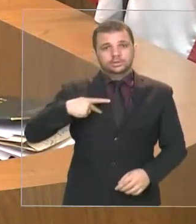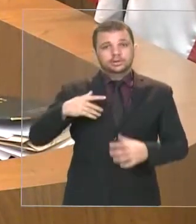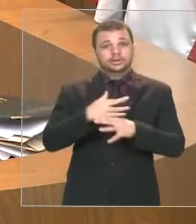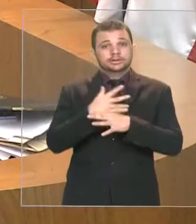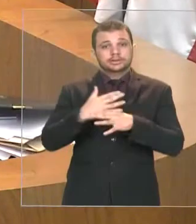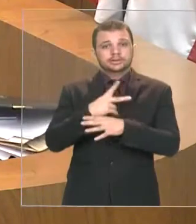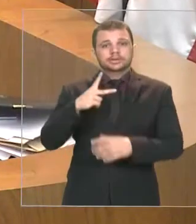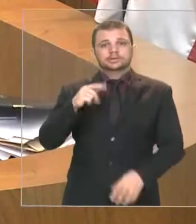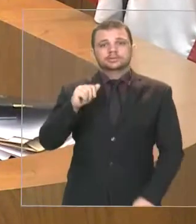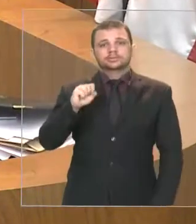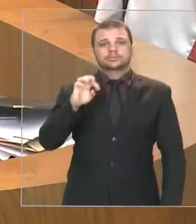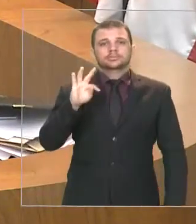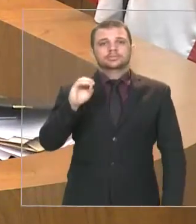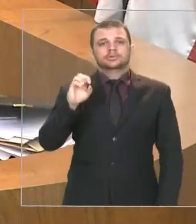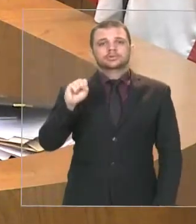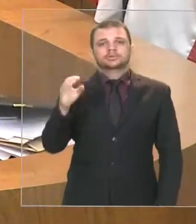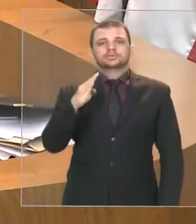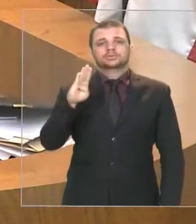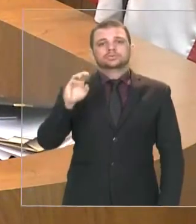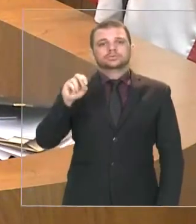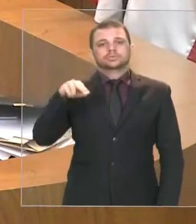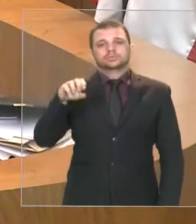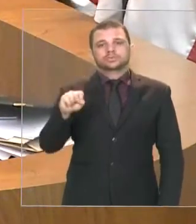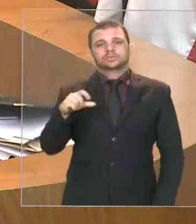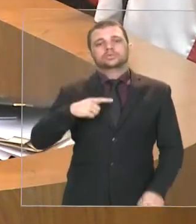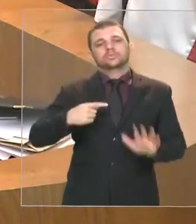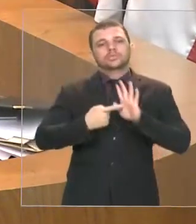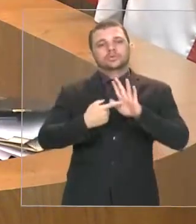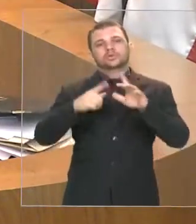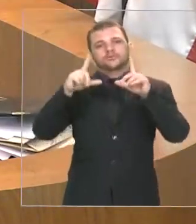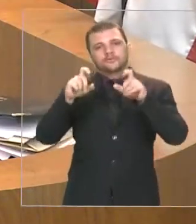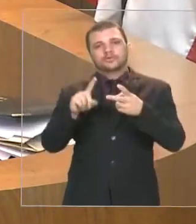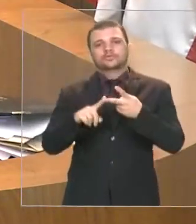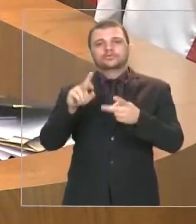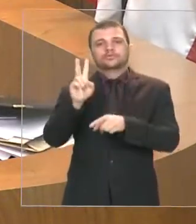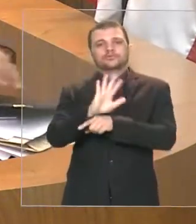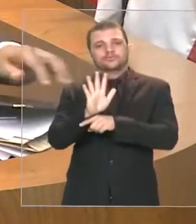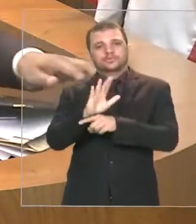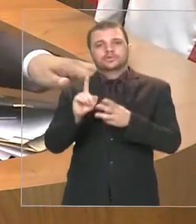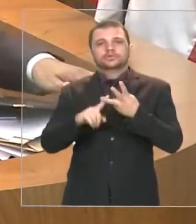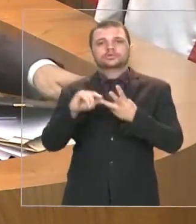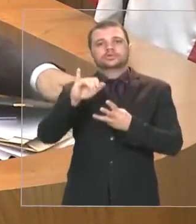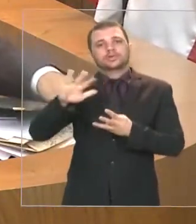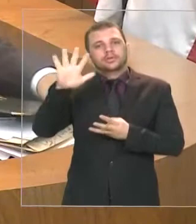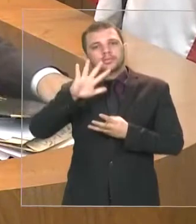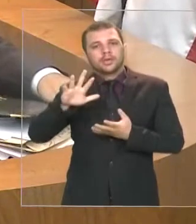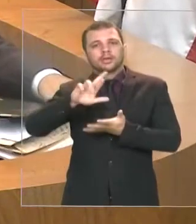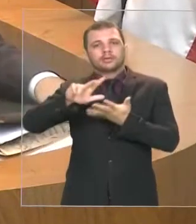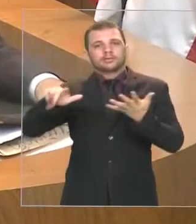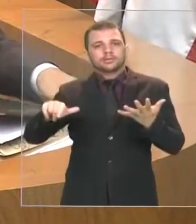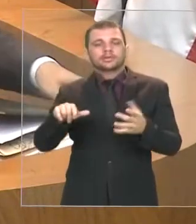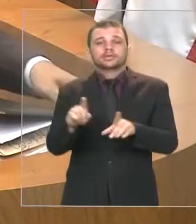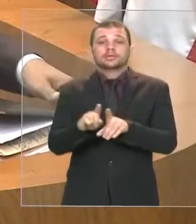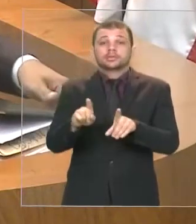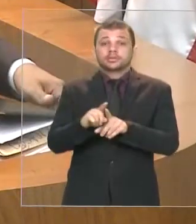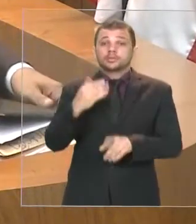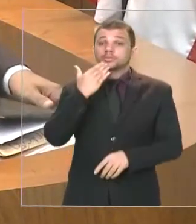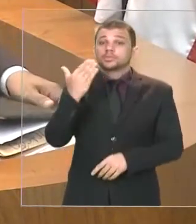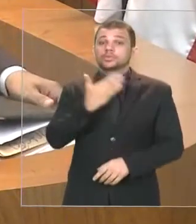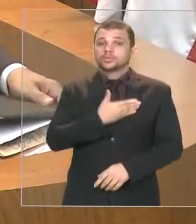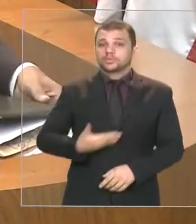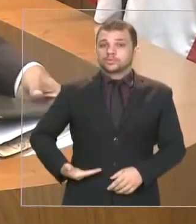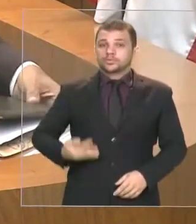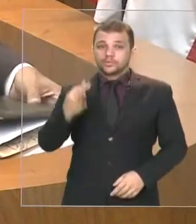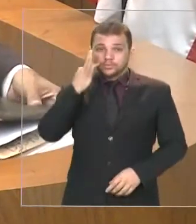dos Bons, com fotos, vídeos, imagens e mais ainda, solicitando ao governo Flávio Dino